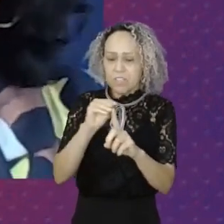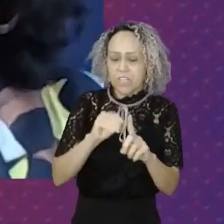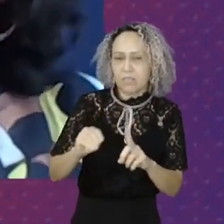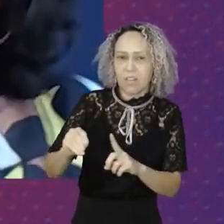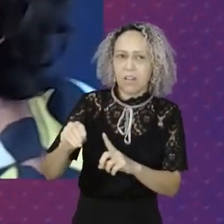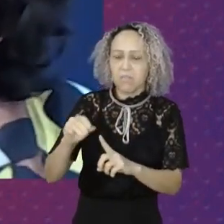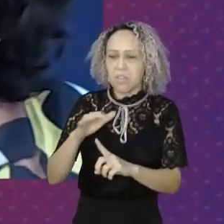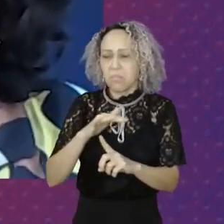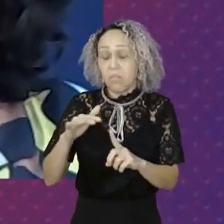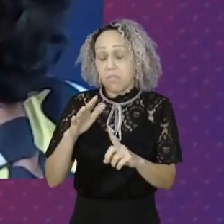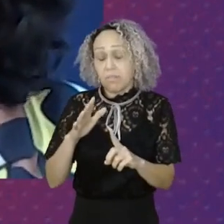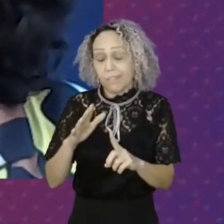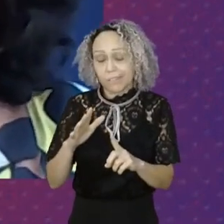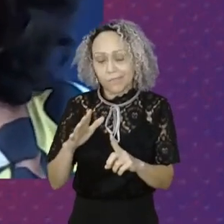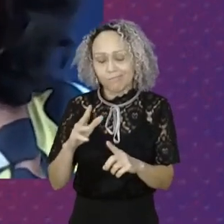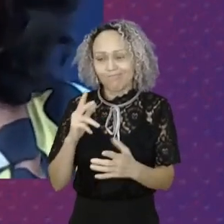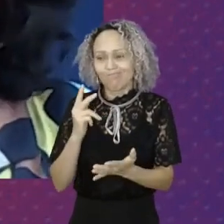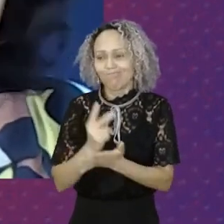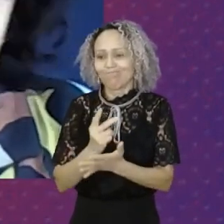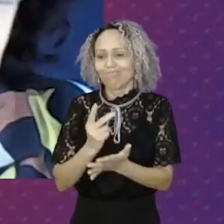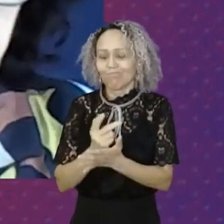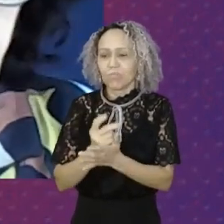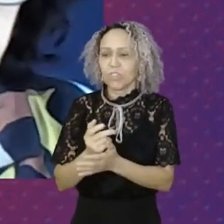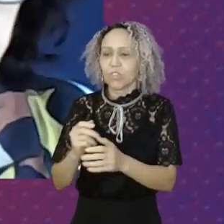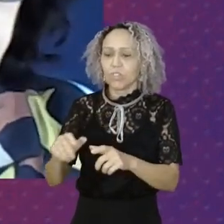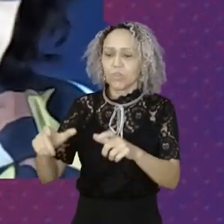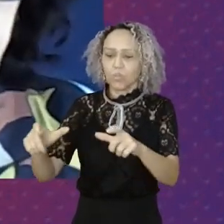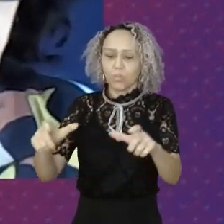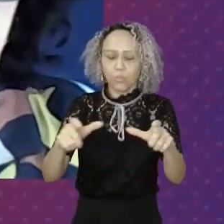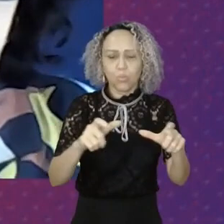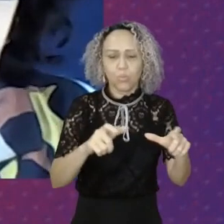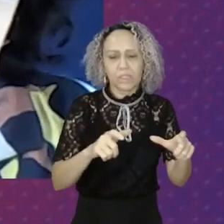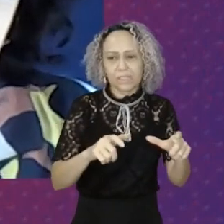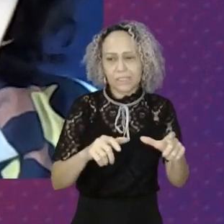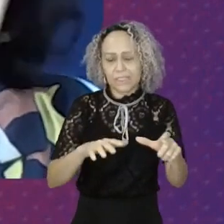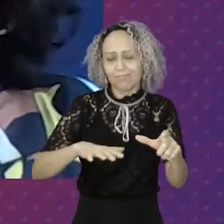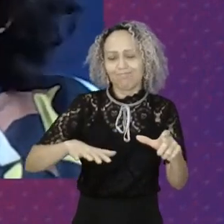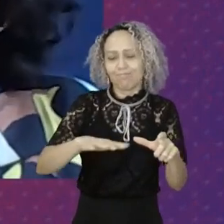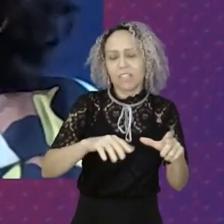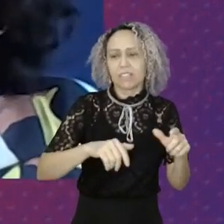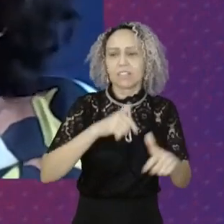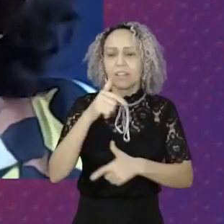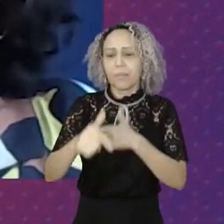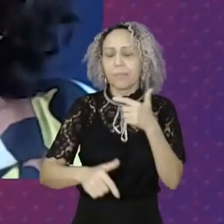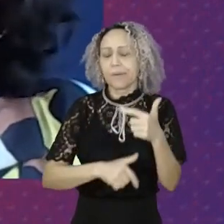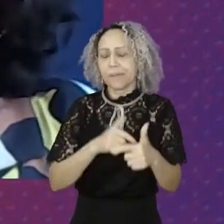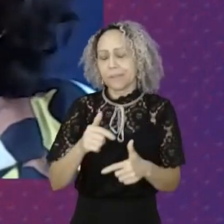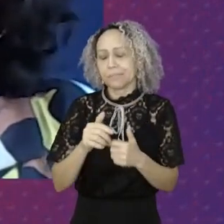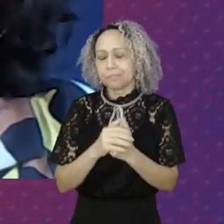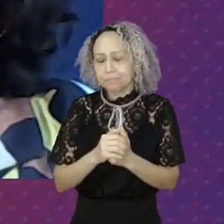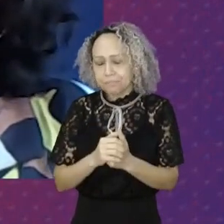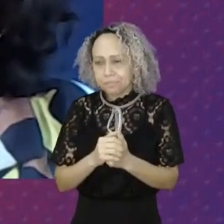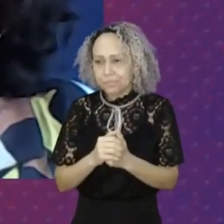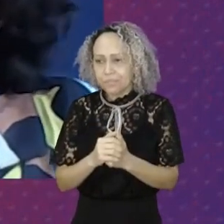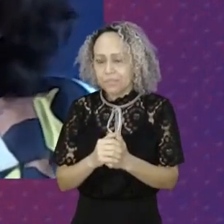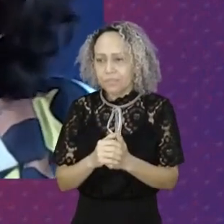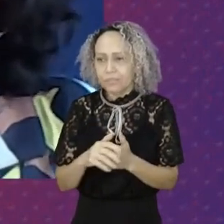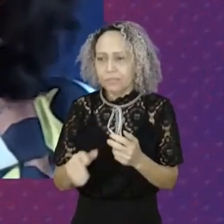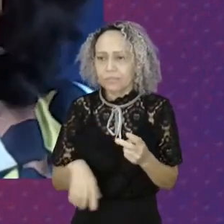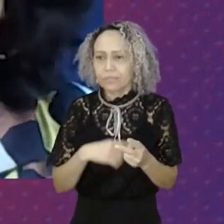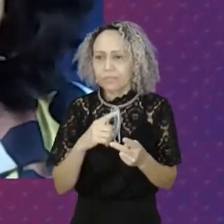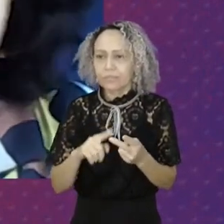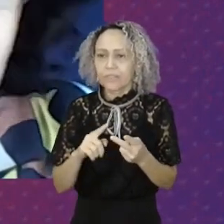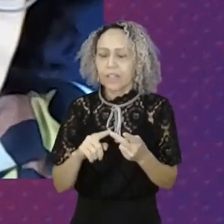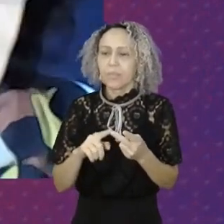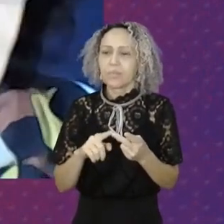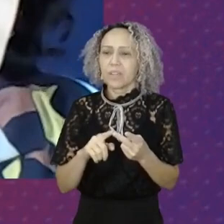presente nos espaços de trabalho. Outra questão é o combate